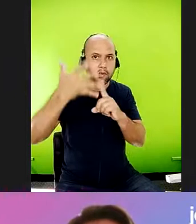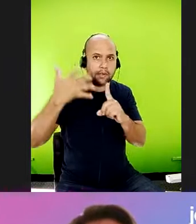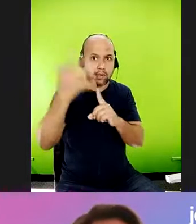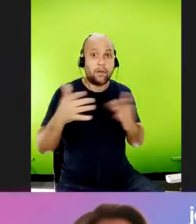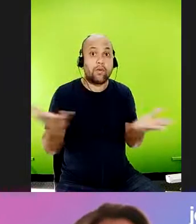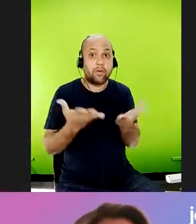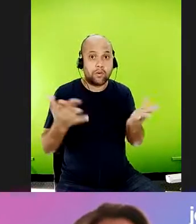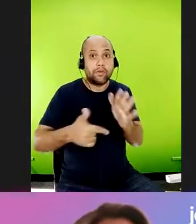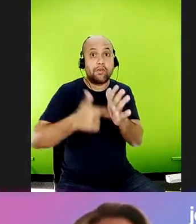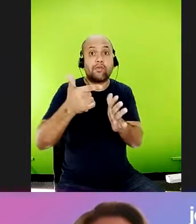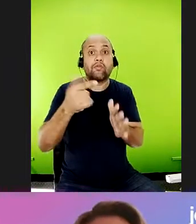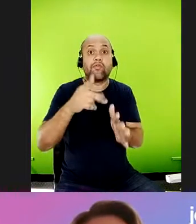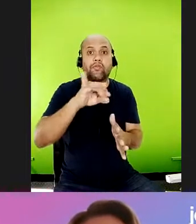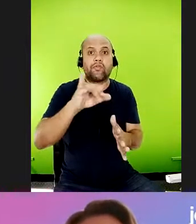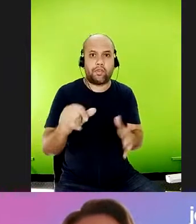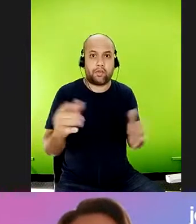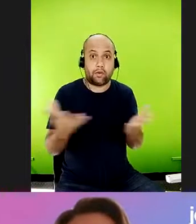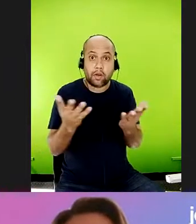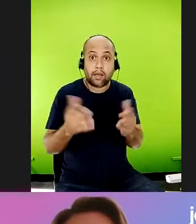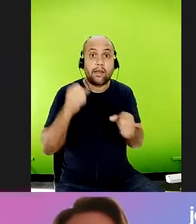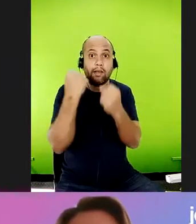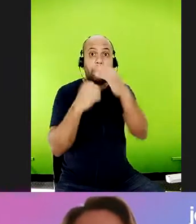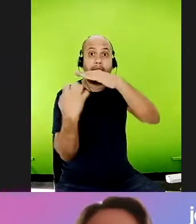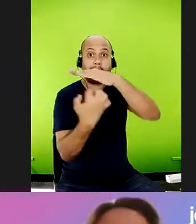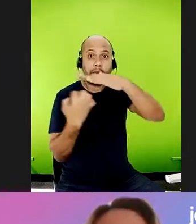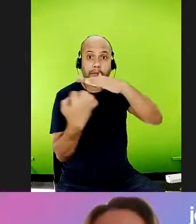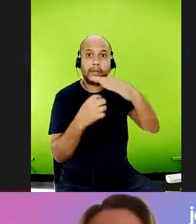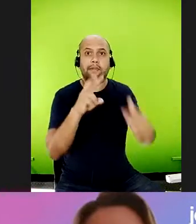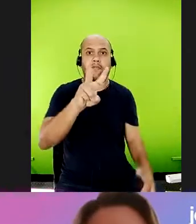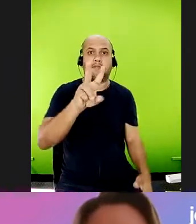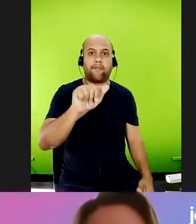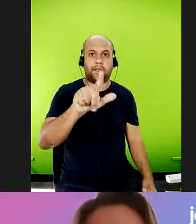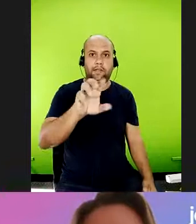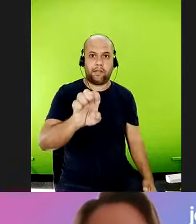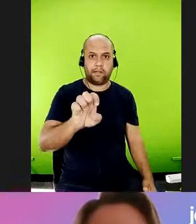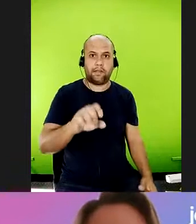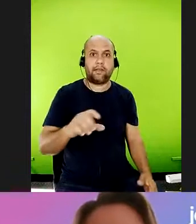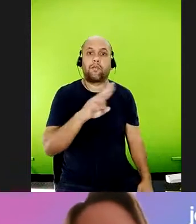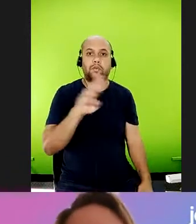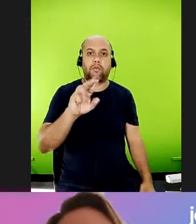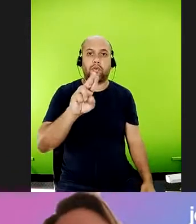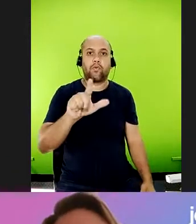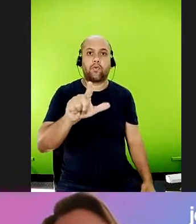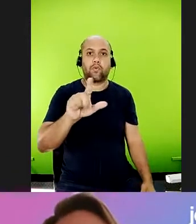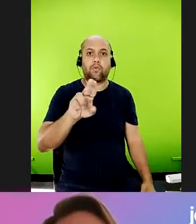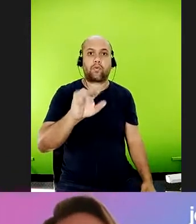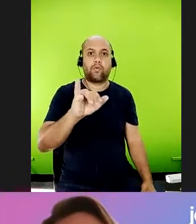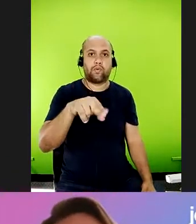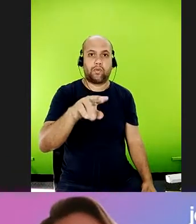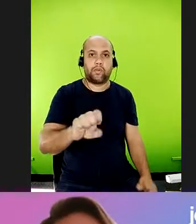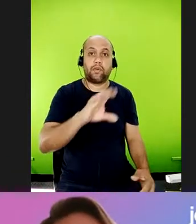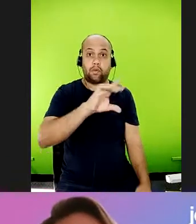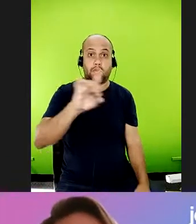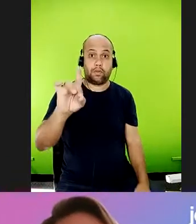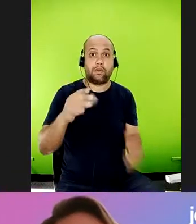dessa vez com a vale é antes vou me apresentar me chamo alumínio Sou coordenadora de desenvolvimento e carreira